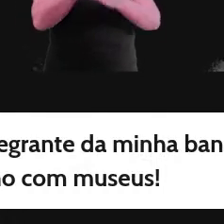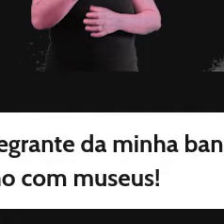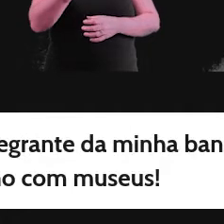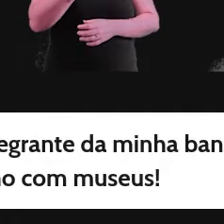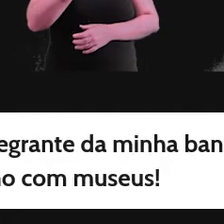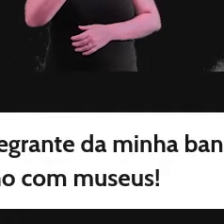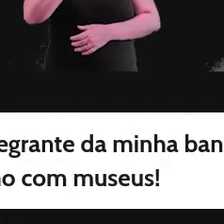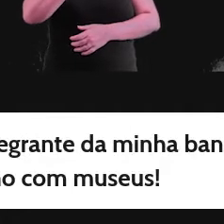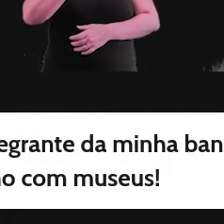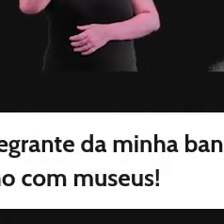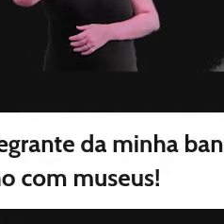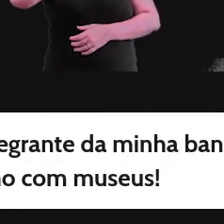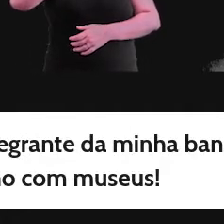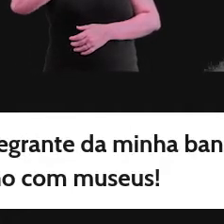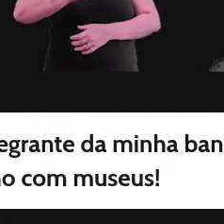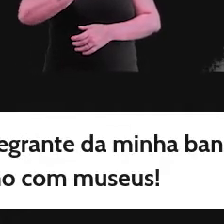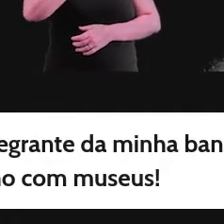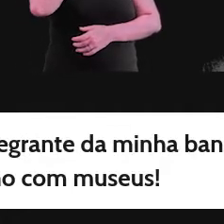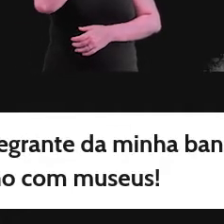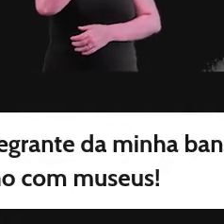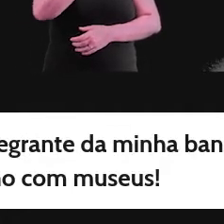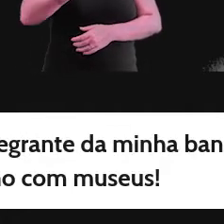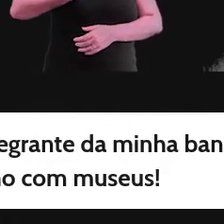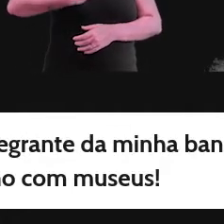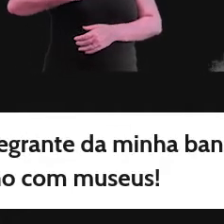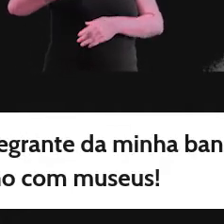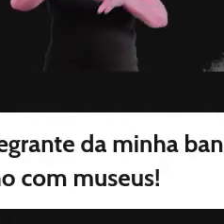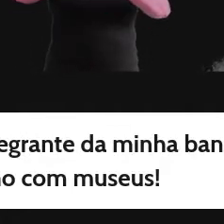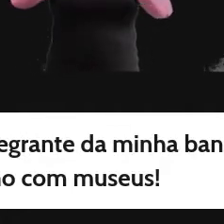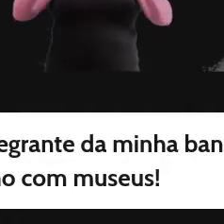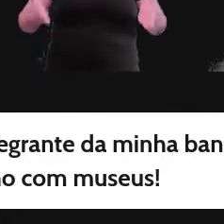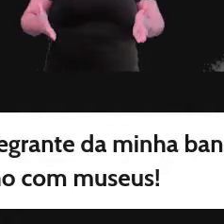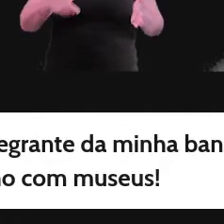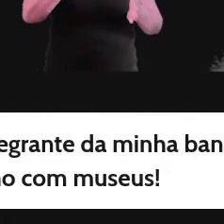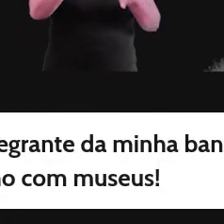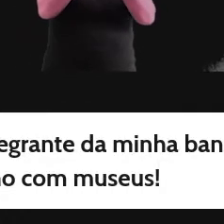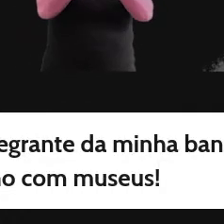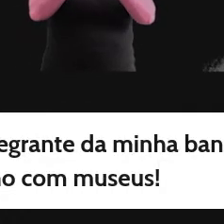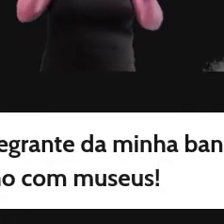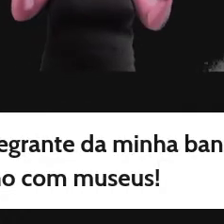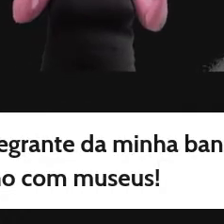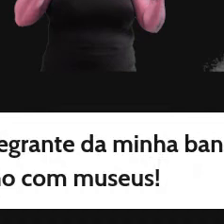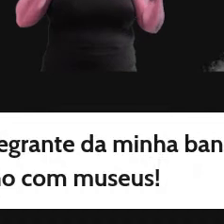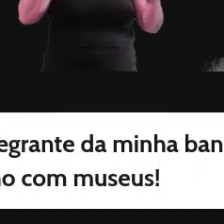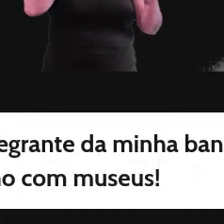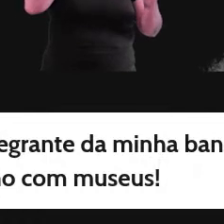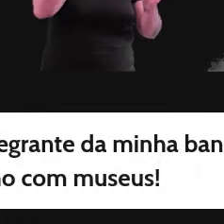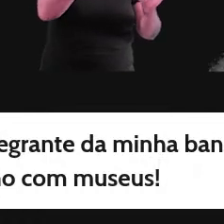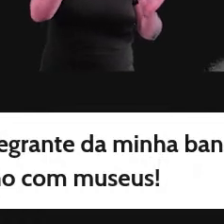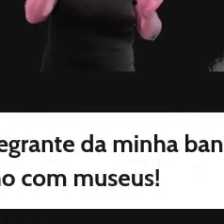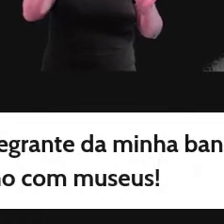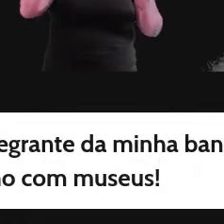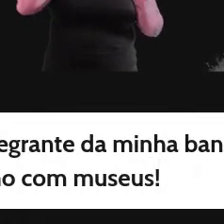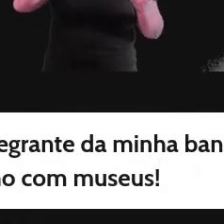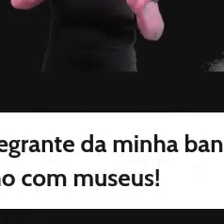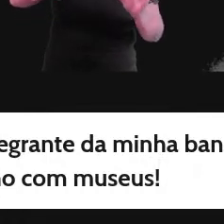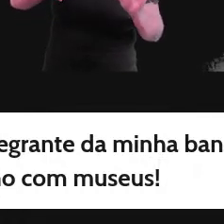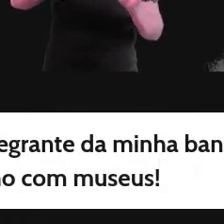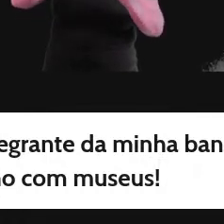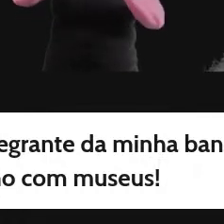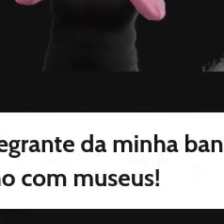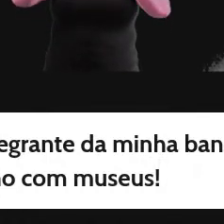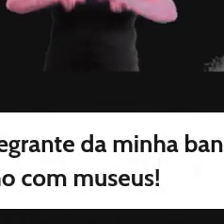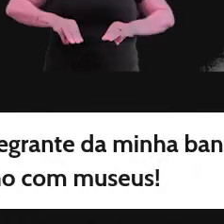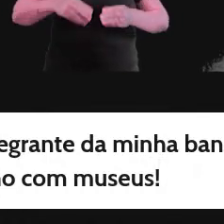foi integrante da minha banca de dissertação e é fantástica em suas contribuições e olhar para o trabalho em museus. E lanço